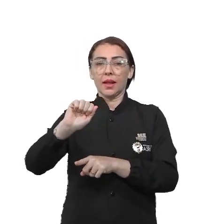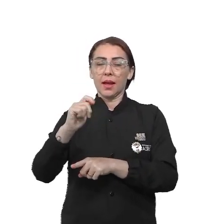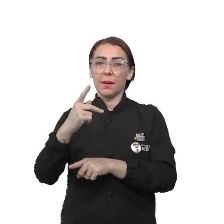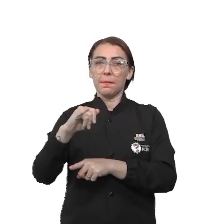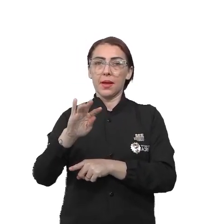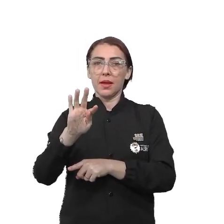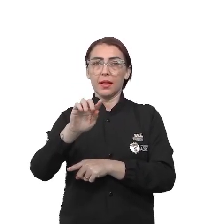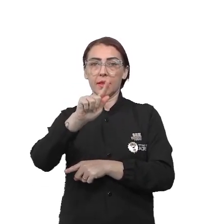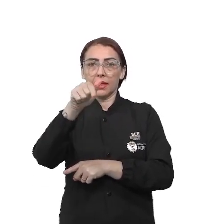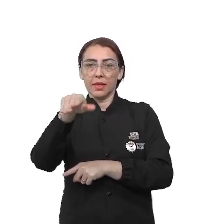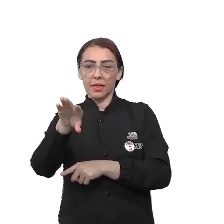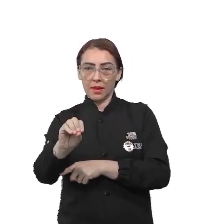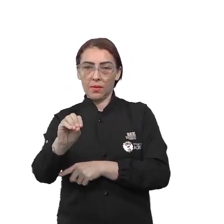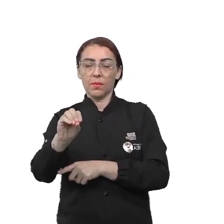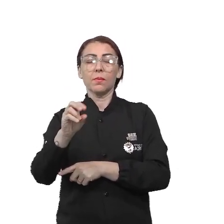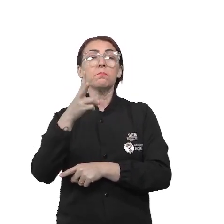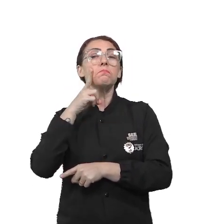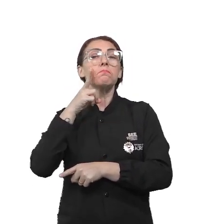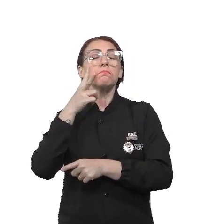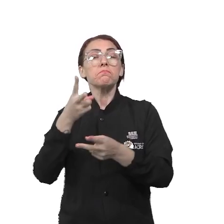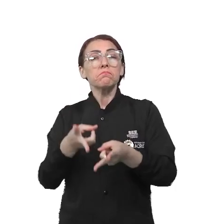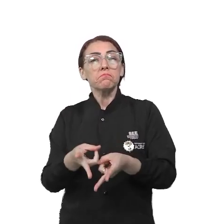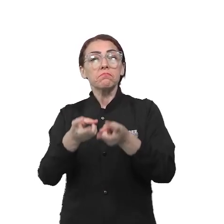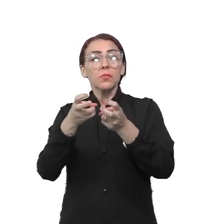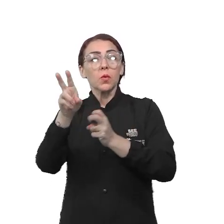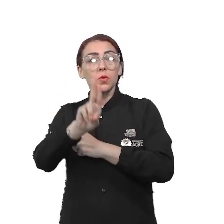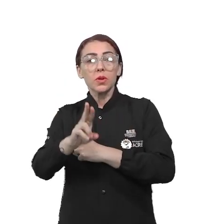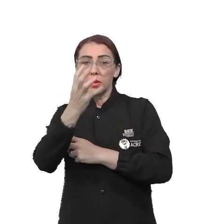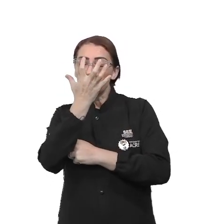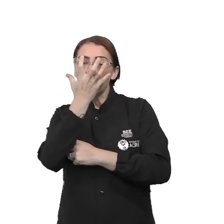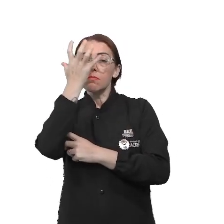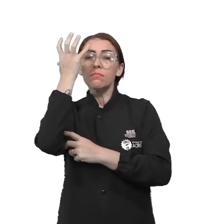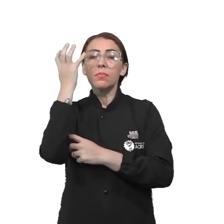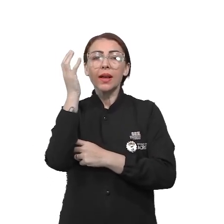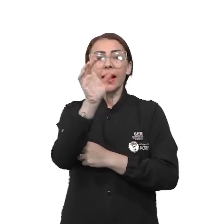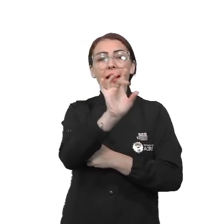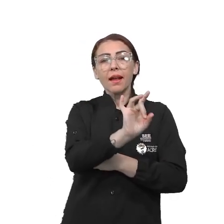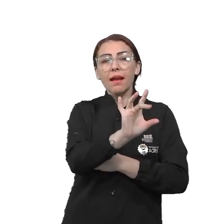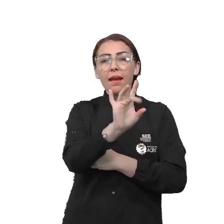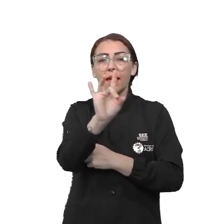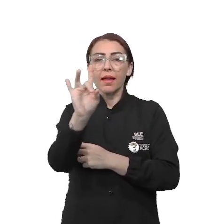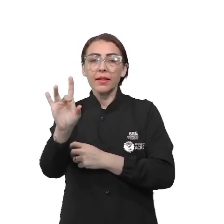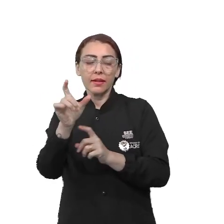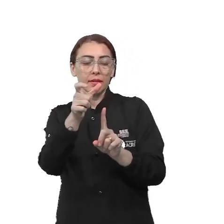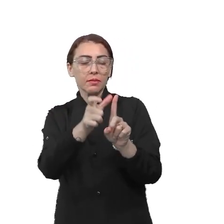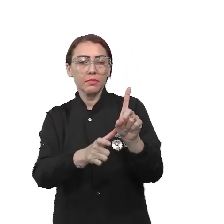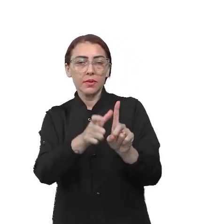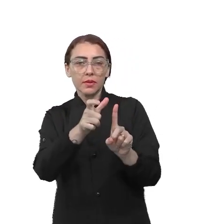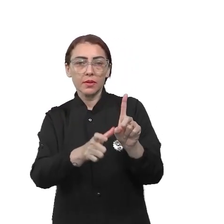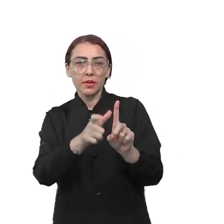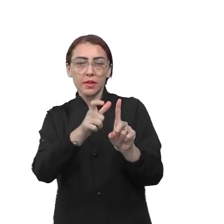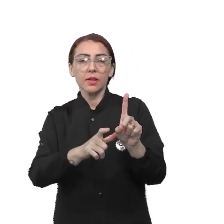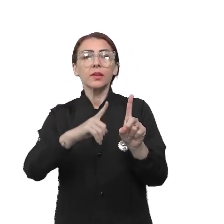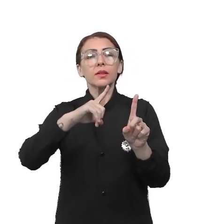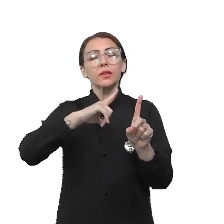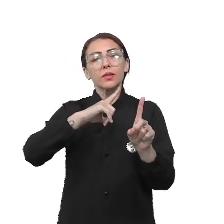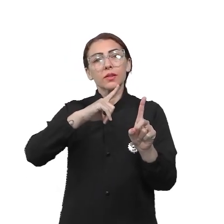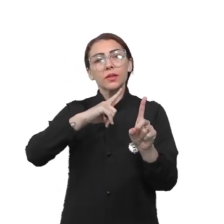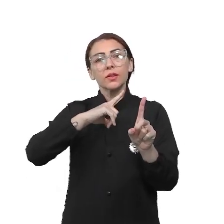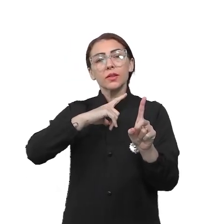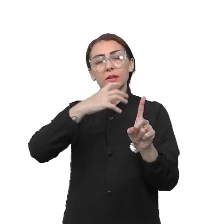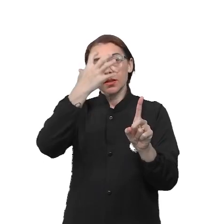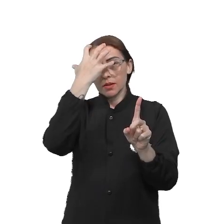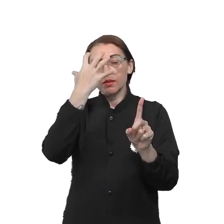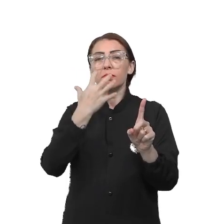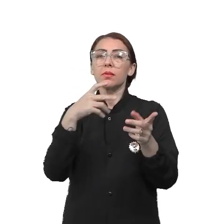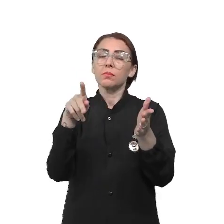Capitão, certo? Observem que eles utilizam máscaras. Cada um desses personagens, eles tinham suas